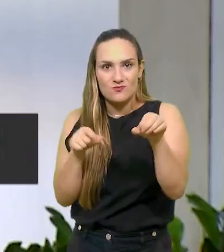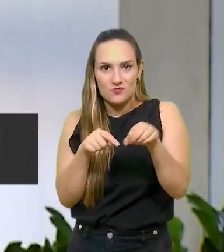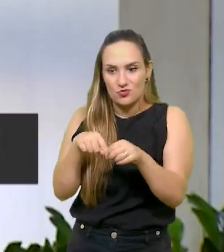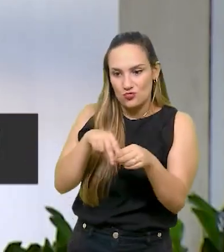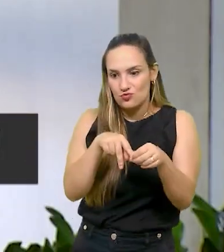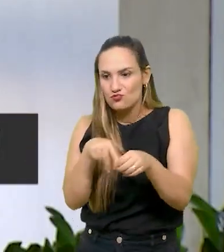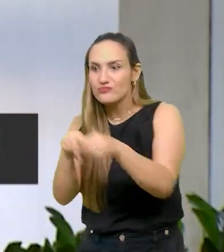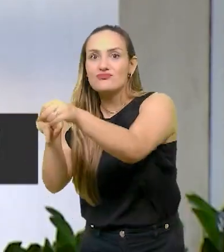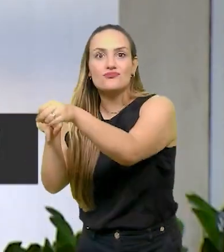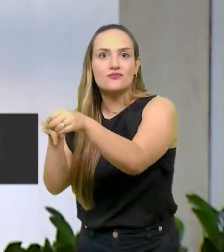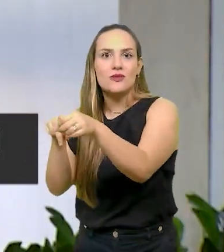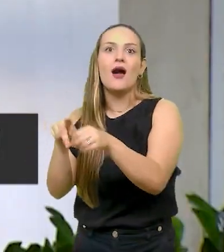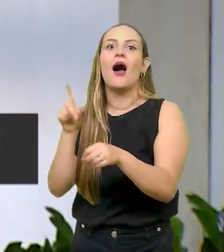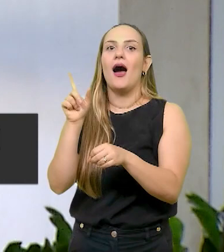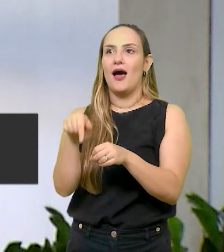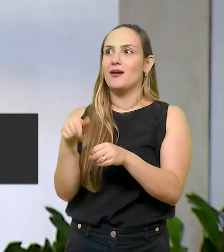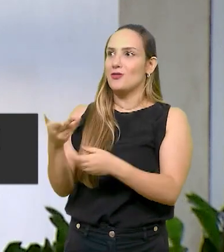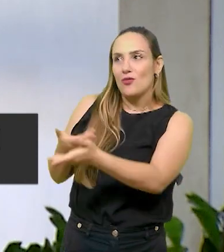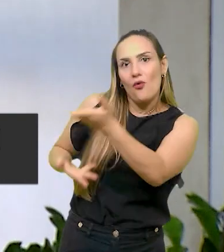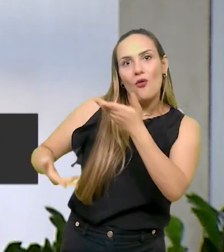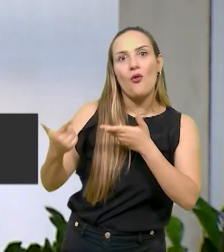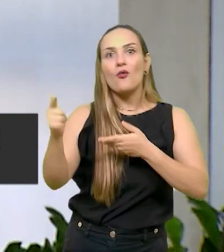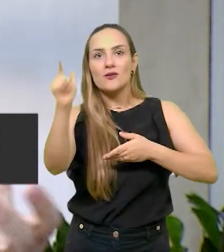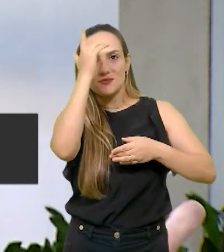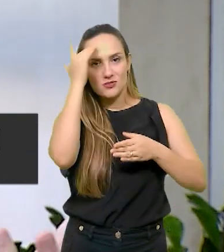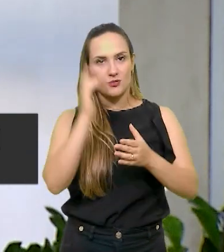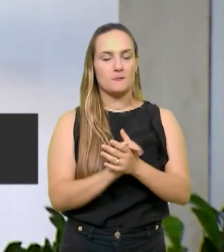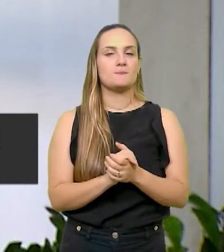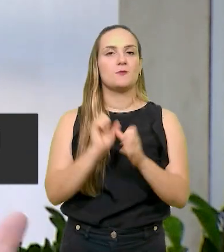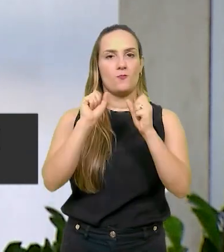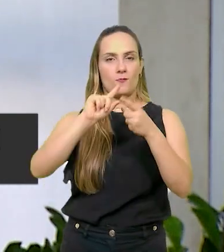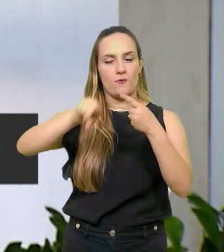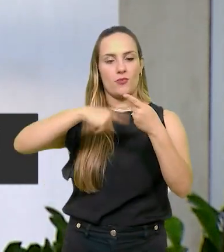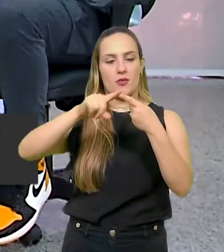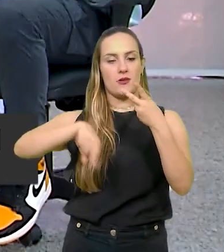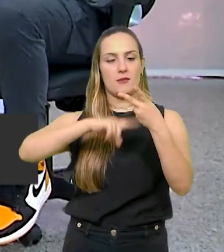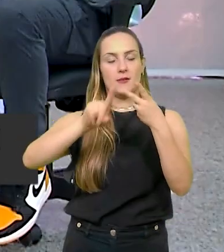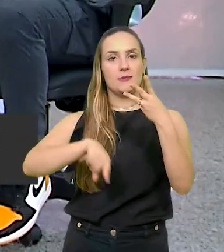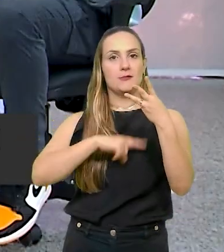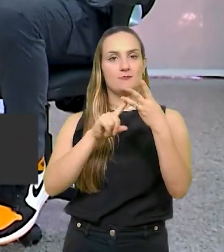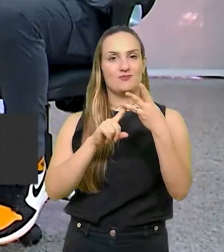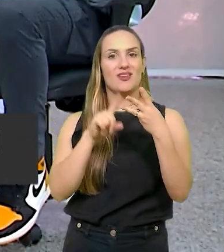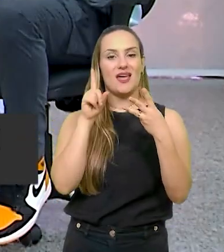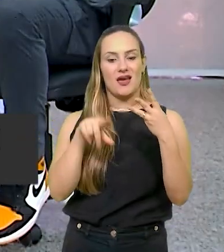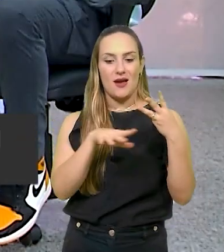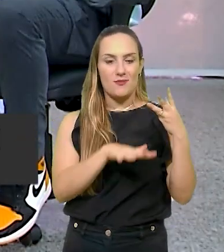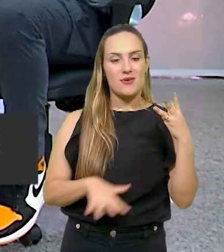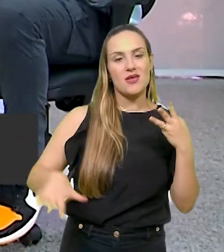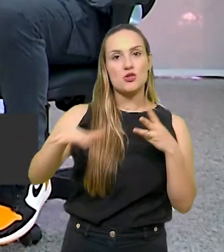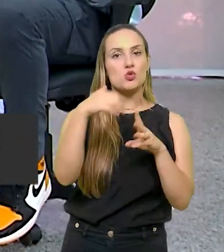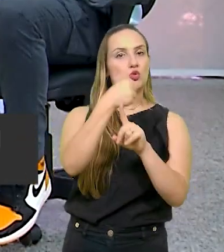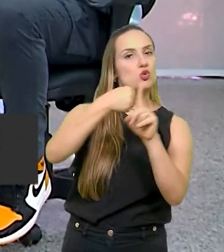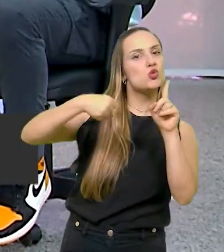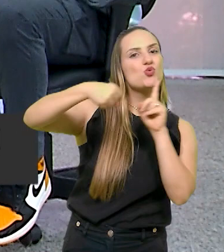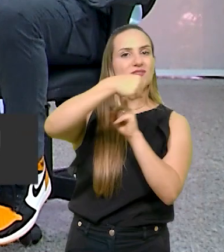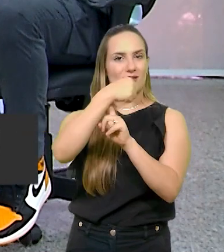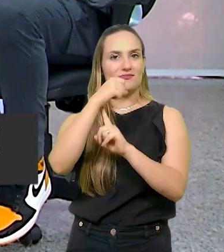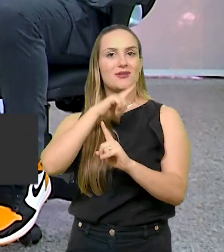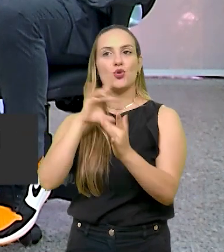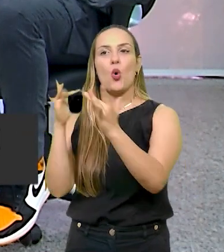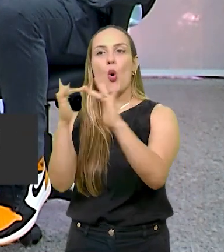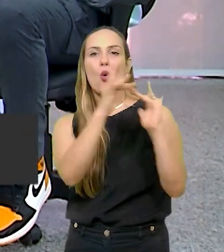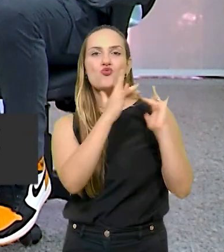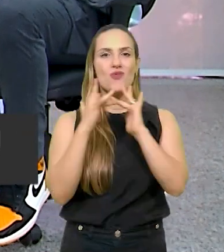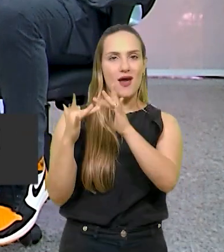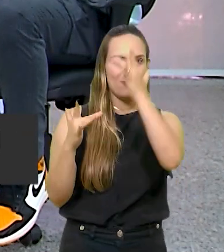primeira coisa, esse ambiente virtual tem que ser imersivo. Segunda coisa, um metaverso também é um ambiente social, ou seja, as pessoas interagem